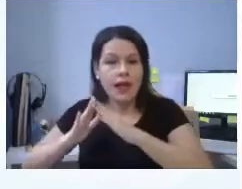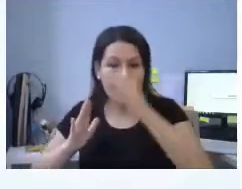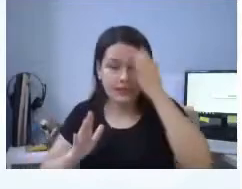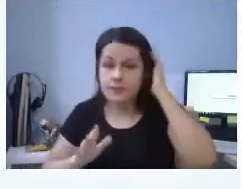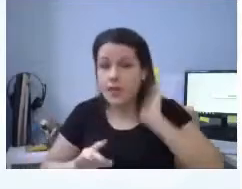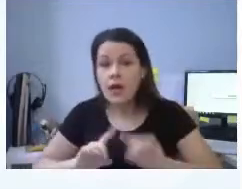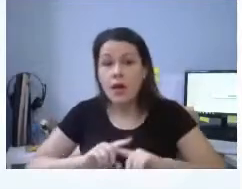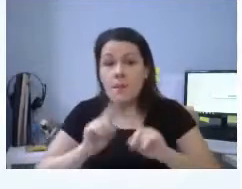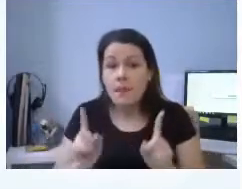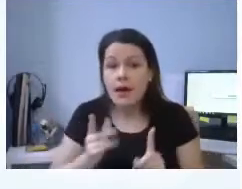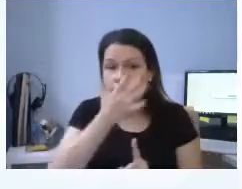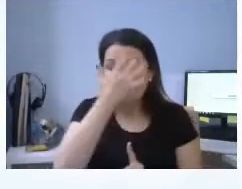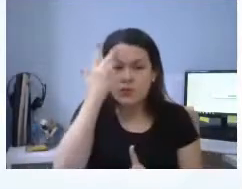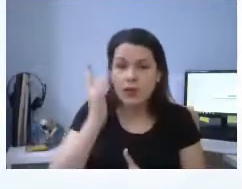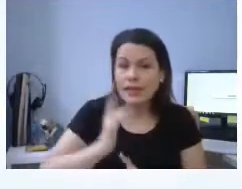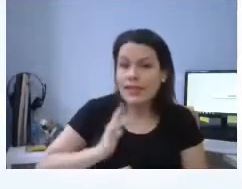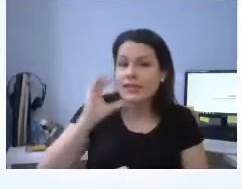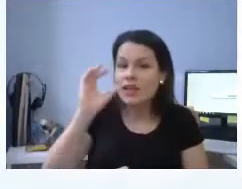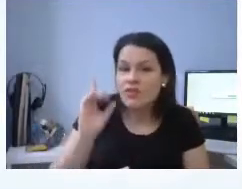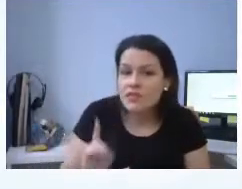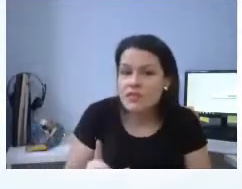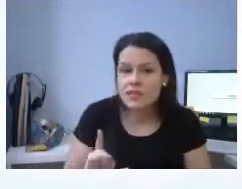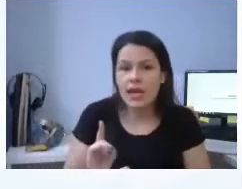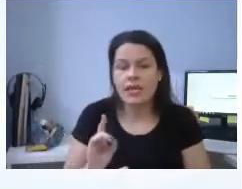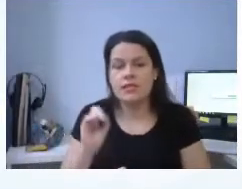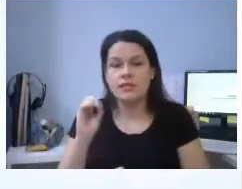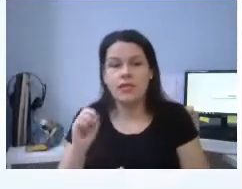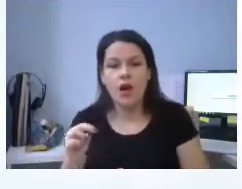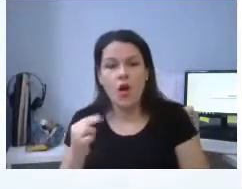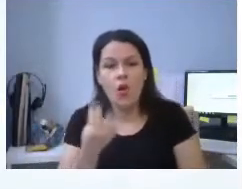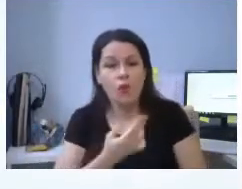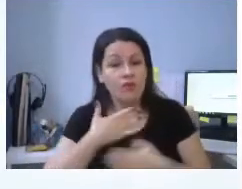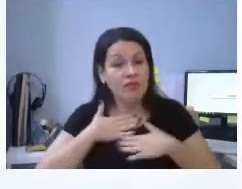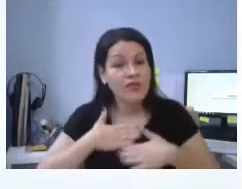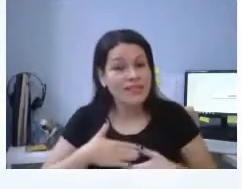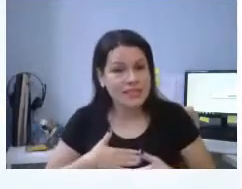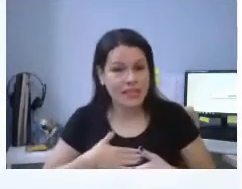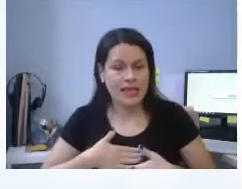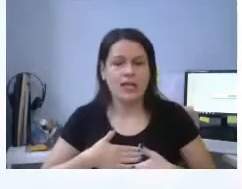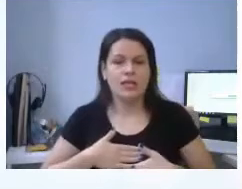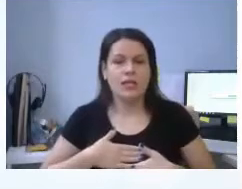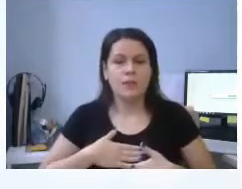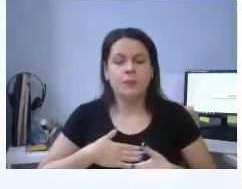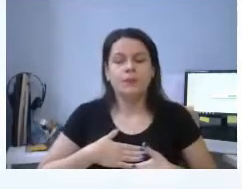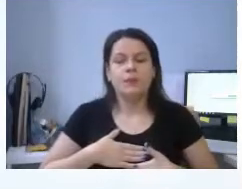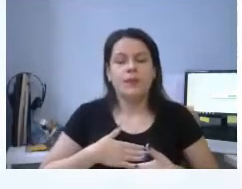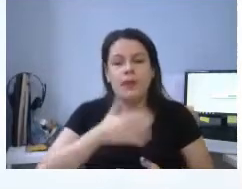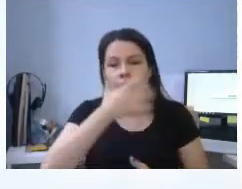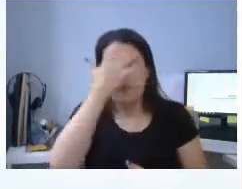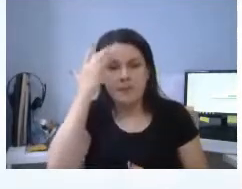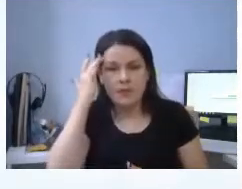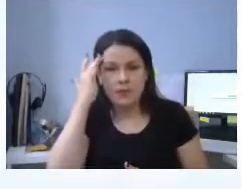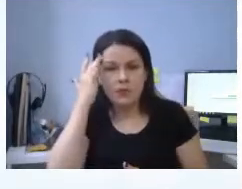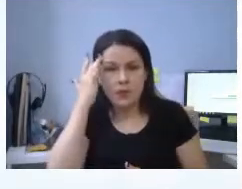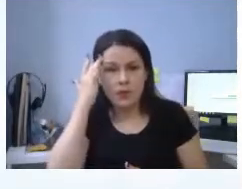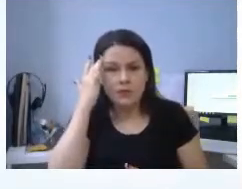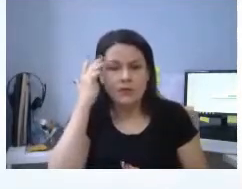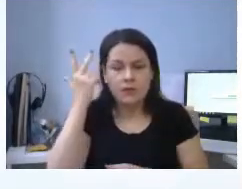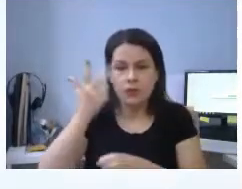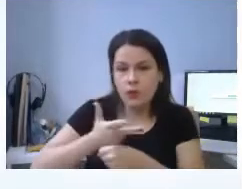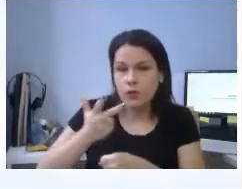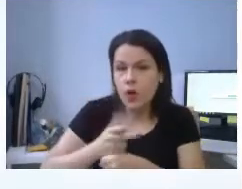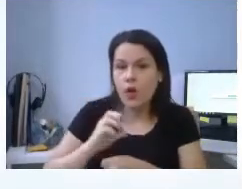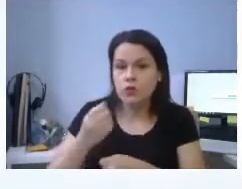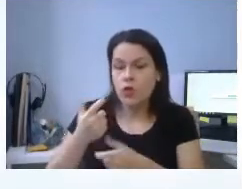ao trabalhador com deficiência, em relação ao trabalhador tutelado pelo Estatuto